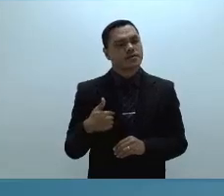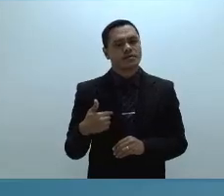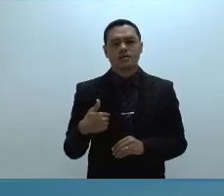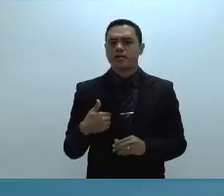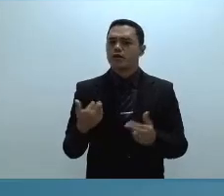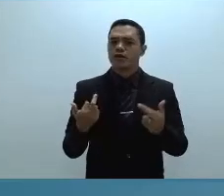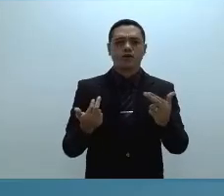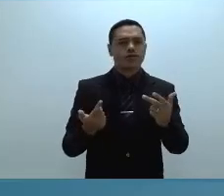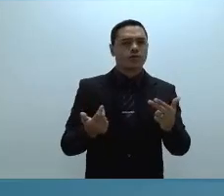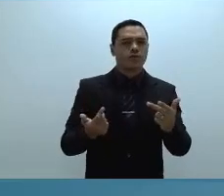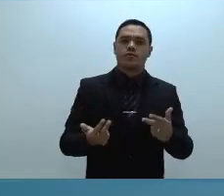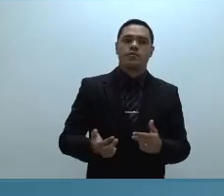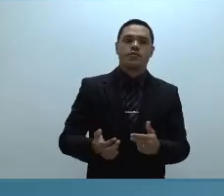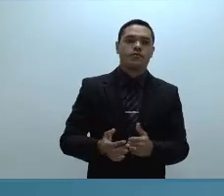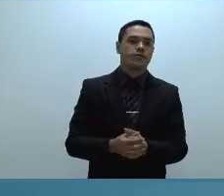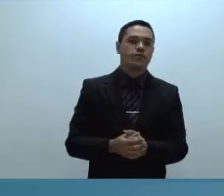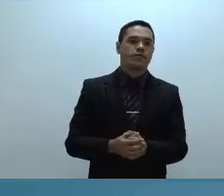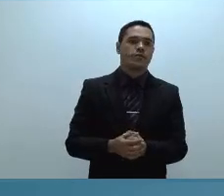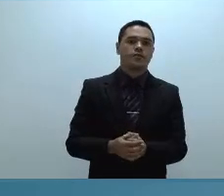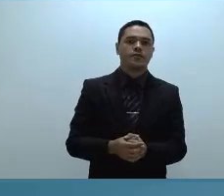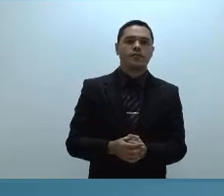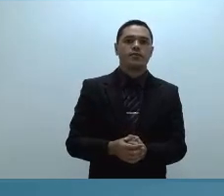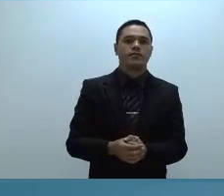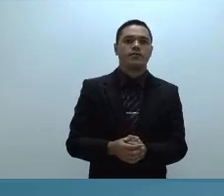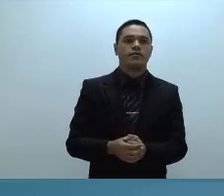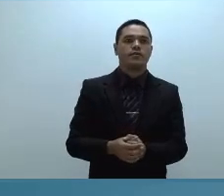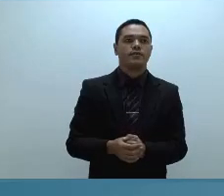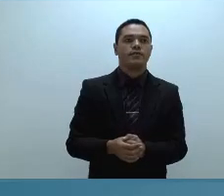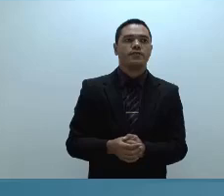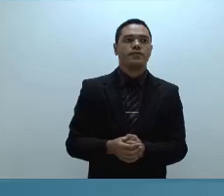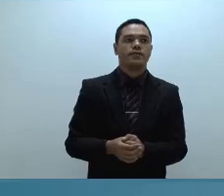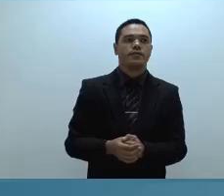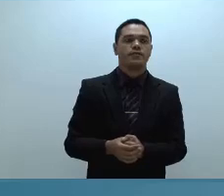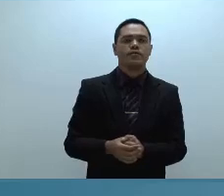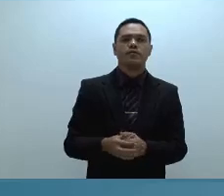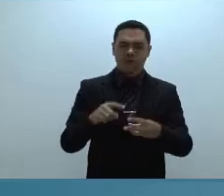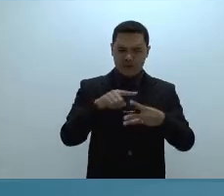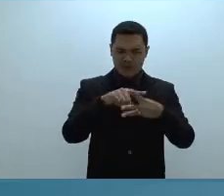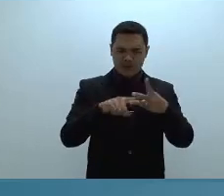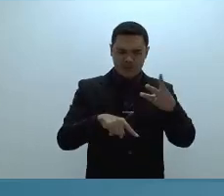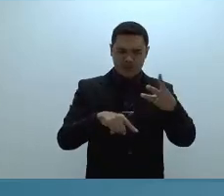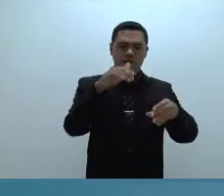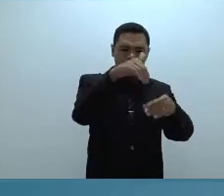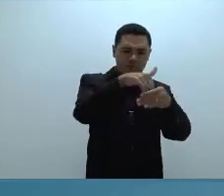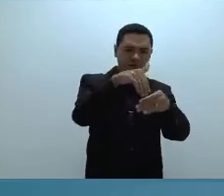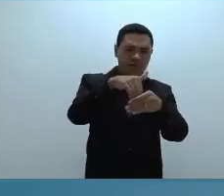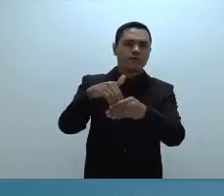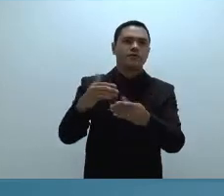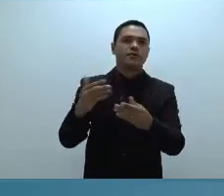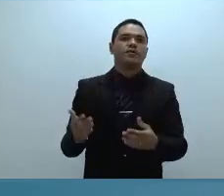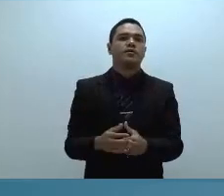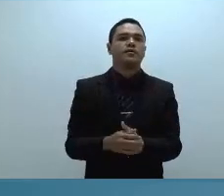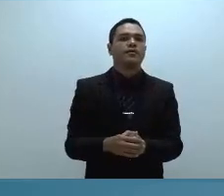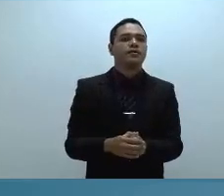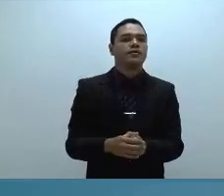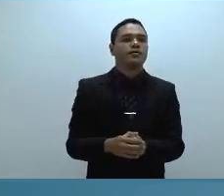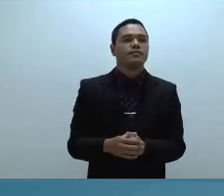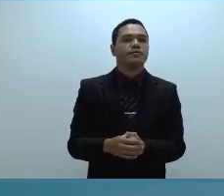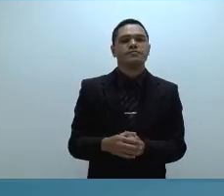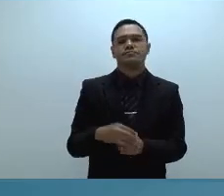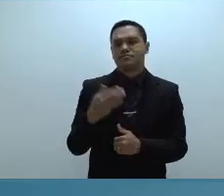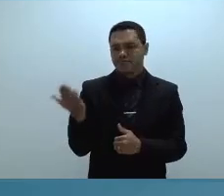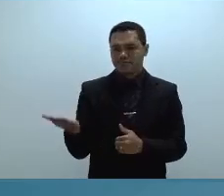com o que em todos os três votos, inclusive com o desembargador